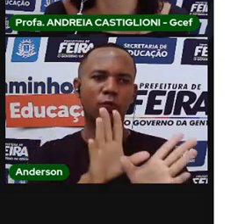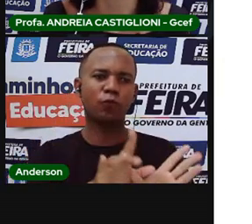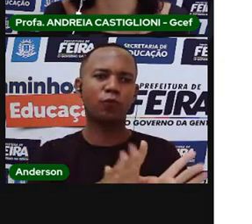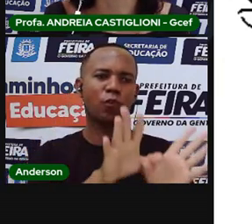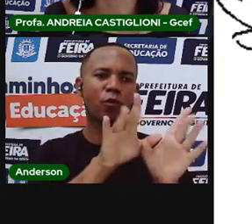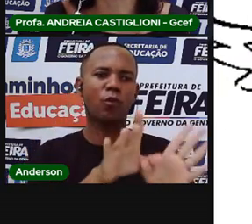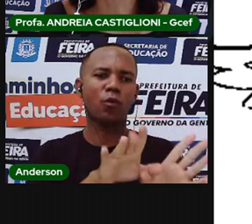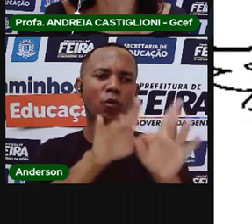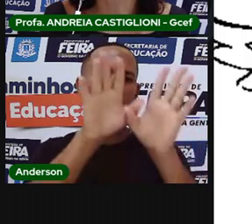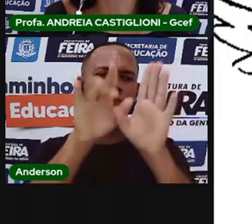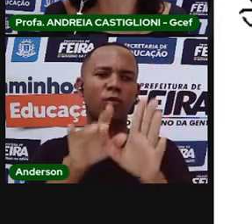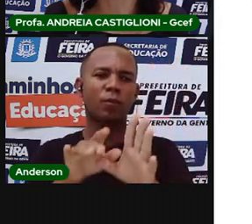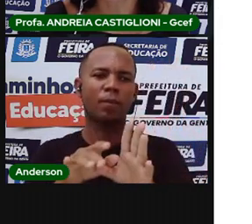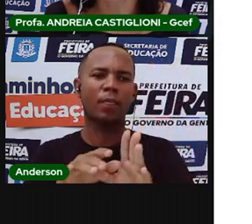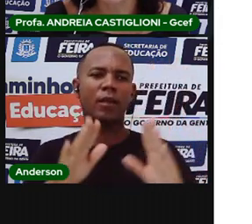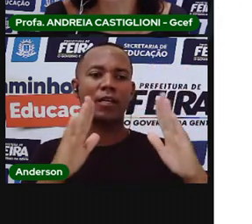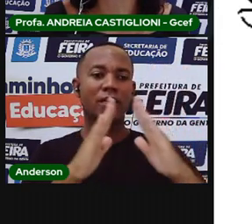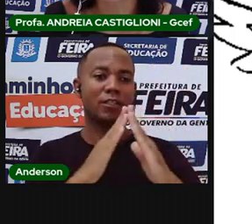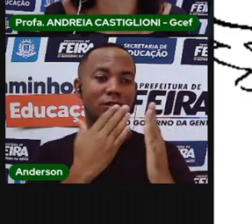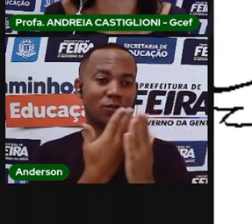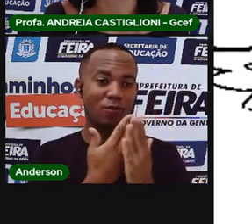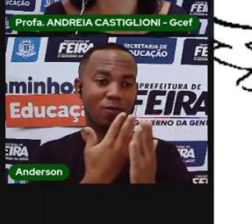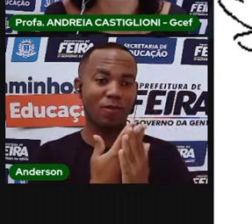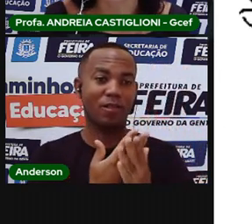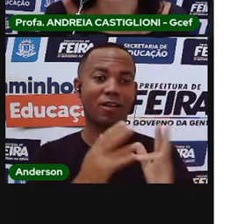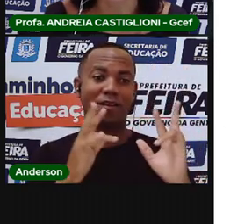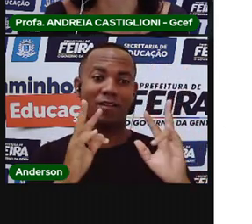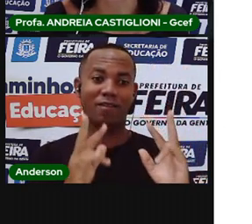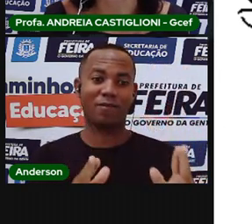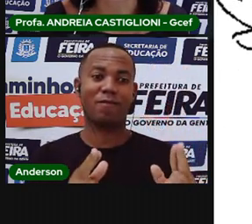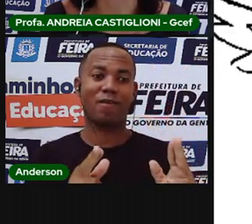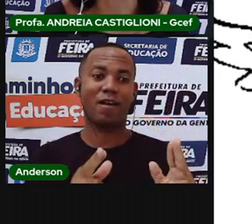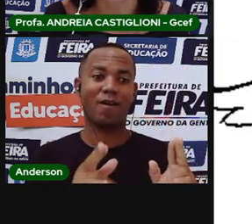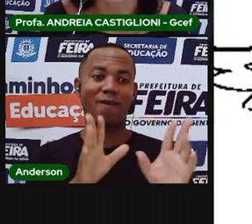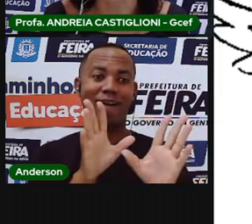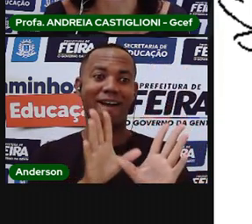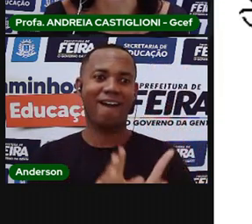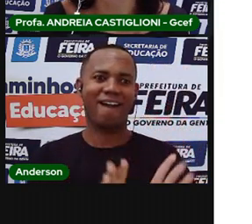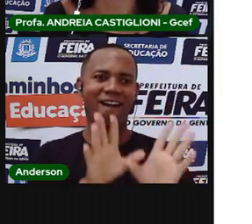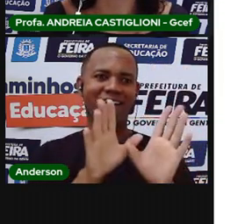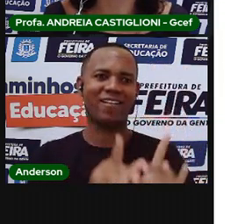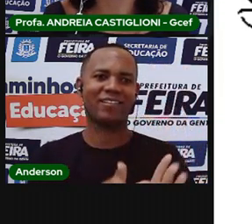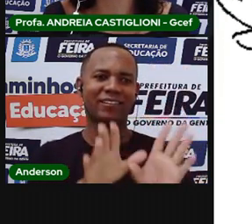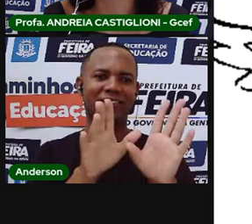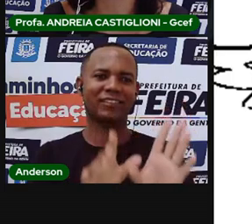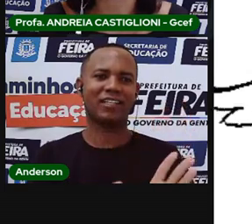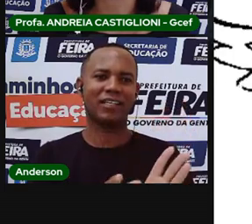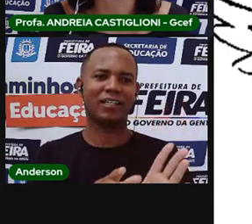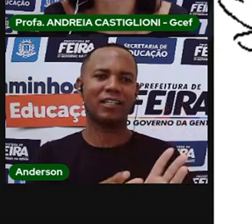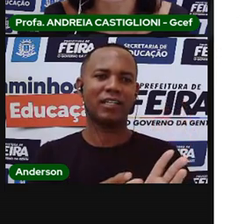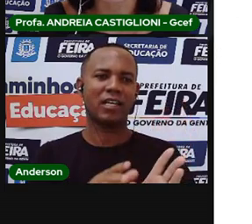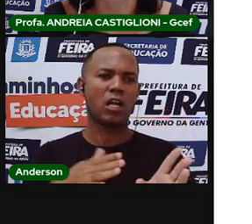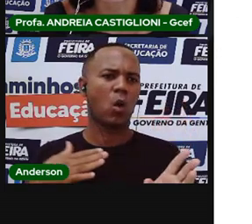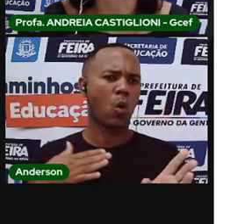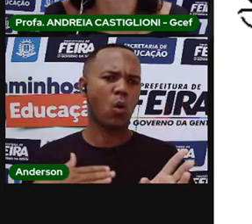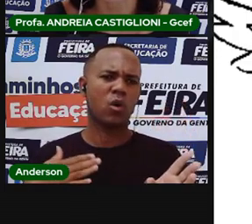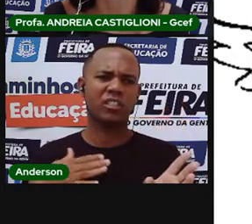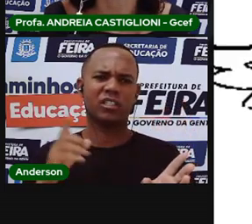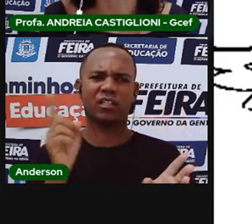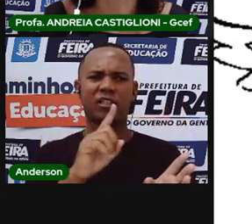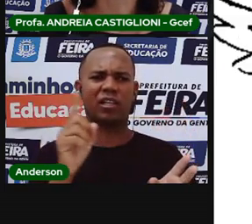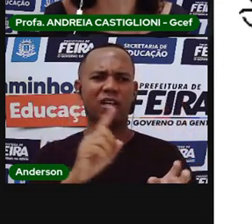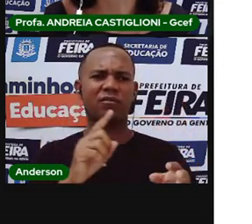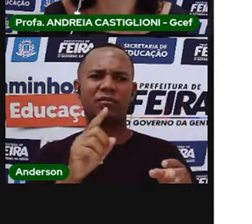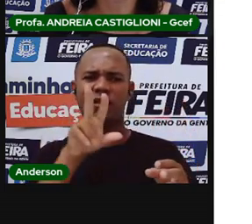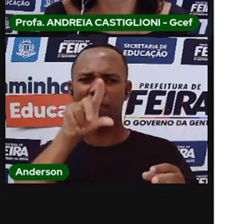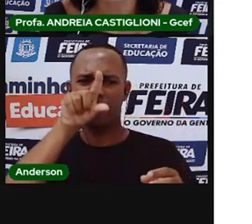voo. Escolas que são asas, que é o que a gente espera, né, na nossa rede, não amam pássaros engaiolados.